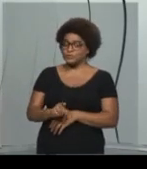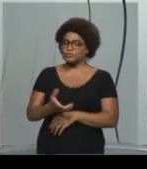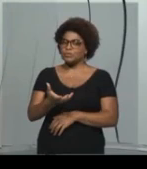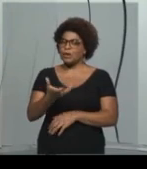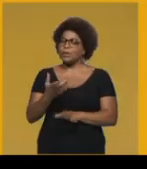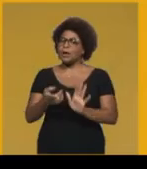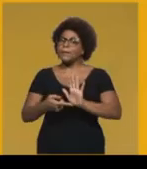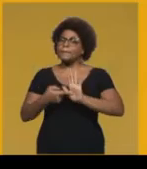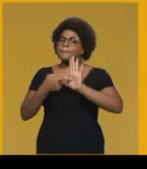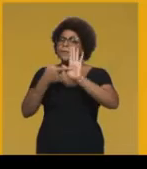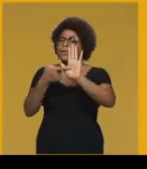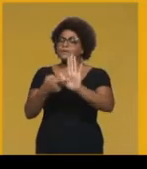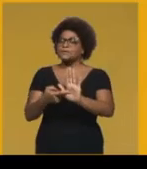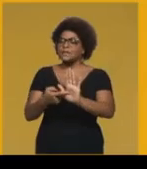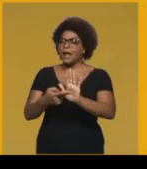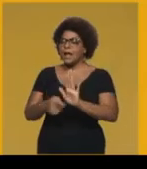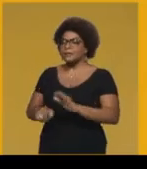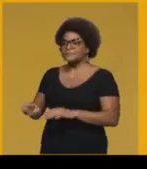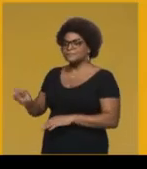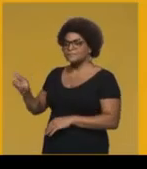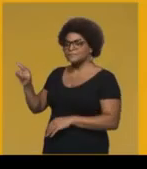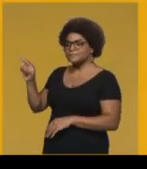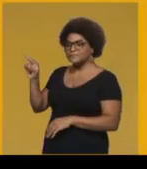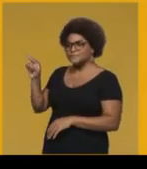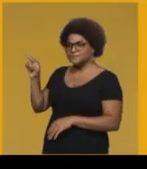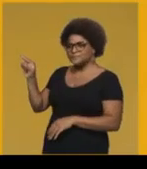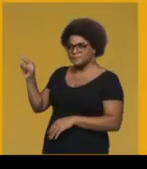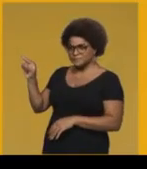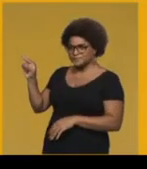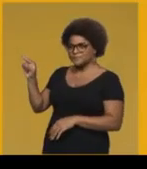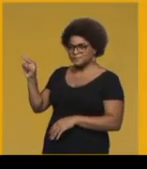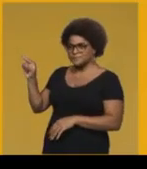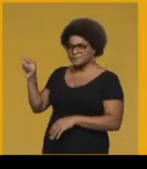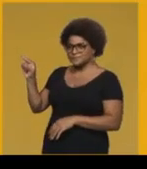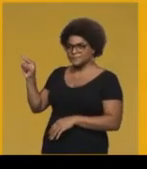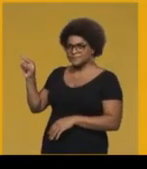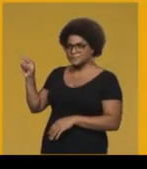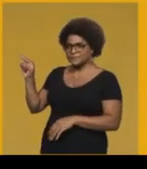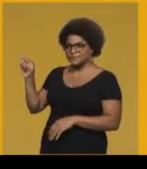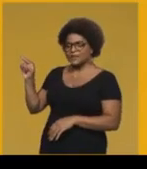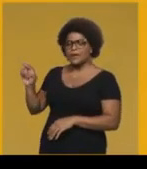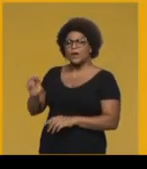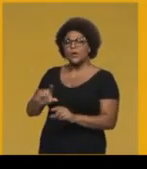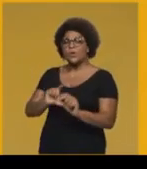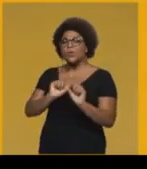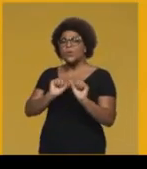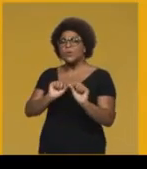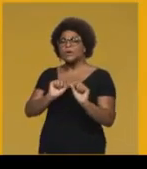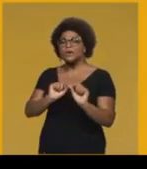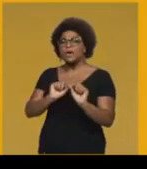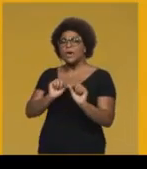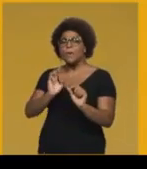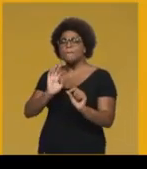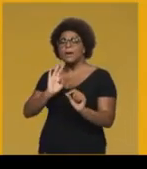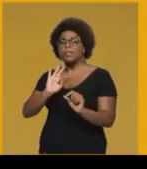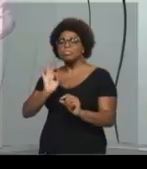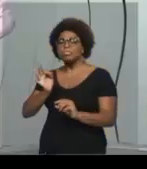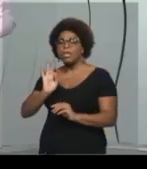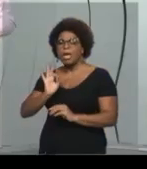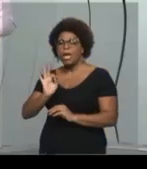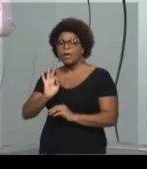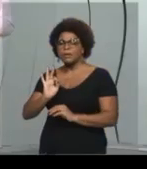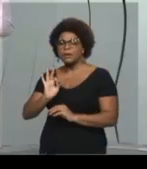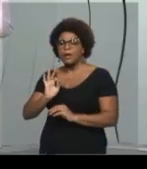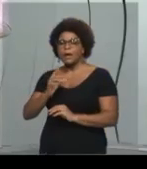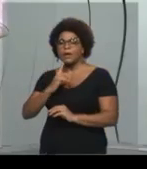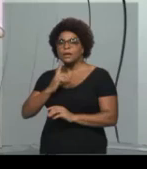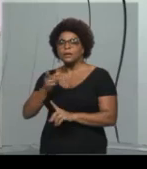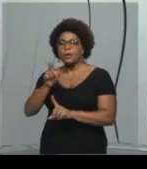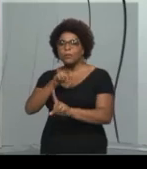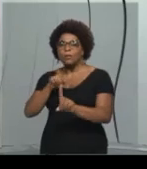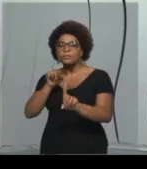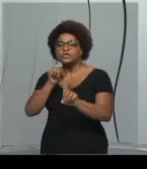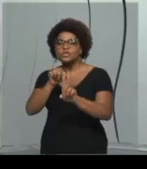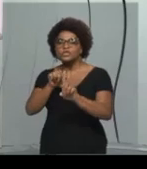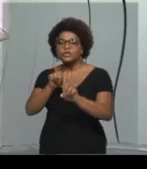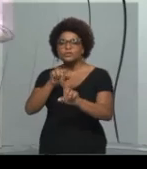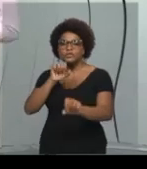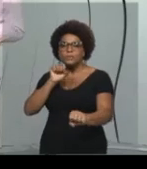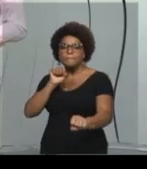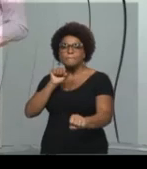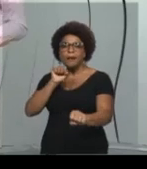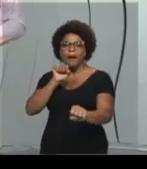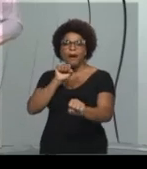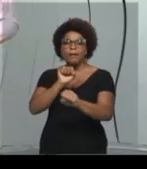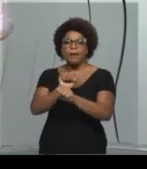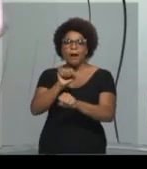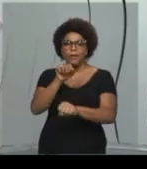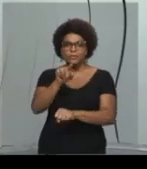procuram paralisar mentalmente os indivíduos para que eles não se deem conta daquilo que acontece ao seu redor,